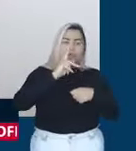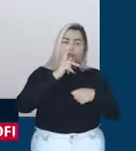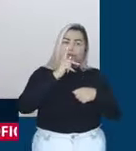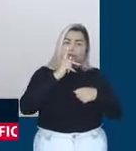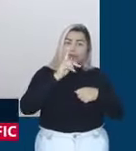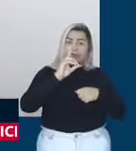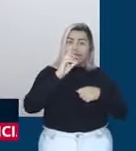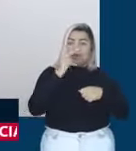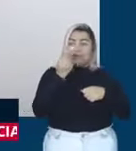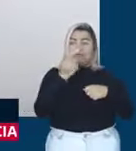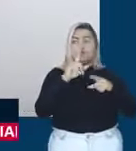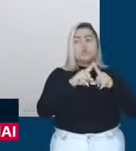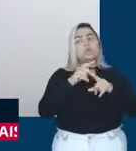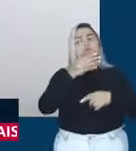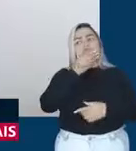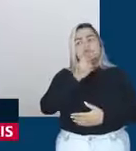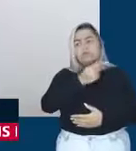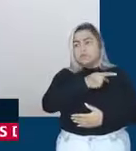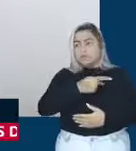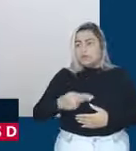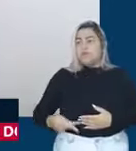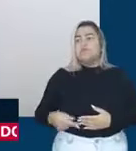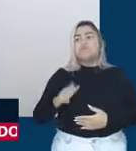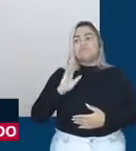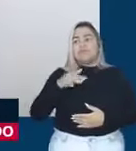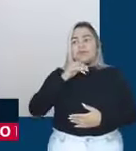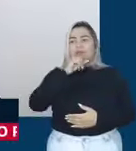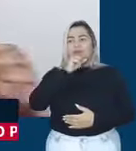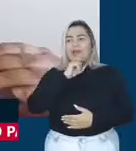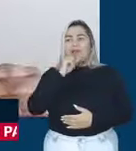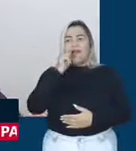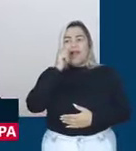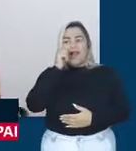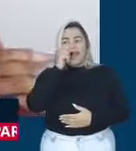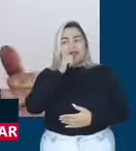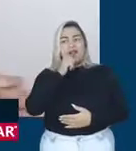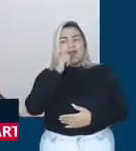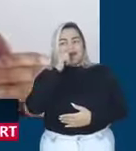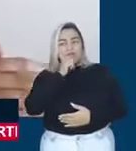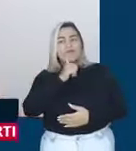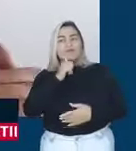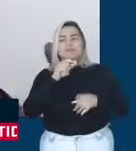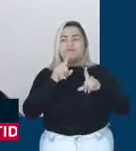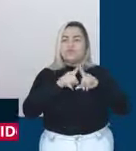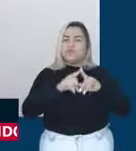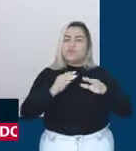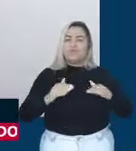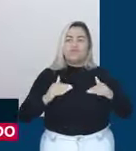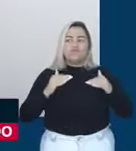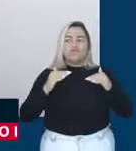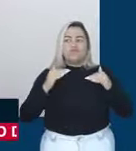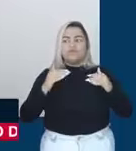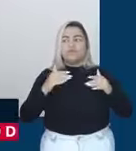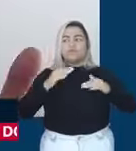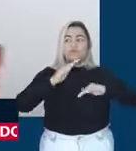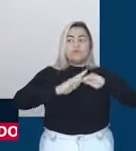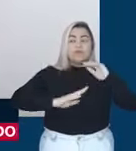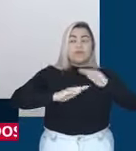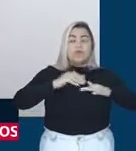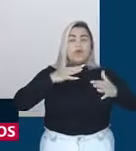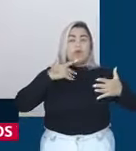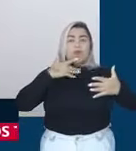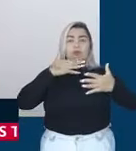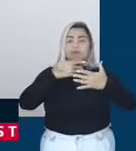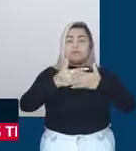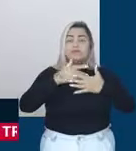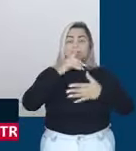sou presidente, a maioria são mulheres, viu? E as mulheres têm uma posição avançadíssima. Eu digo, quem manda